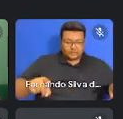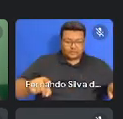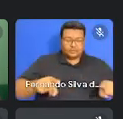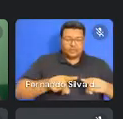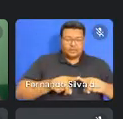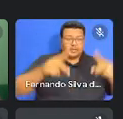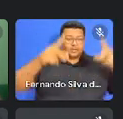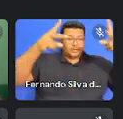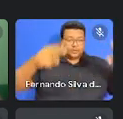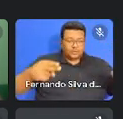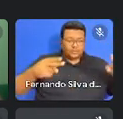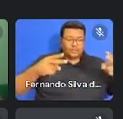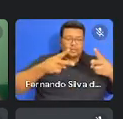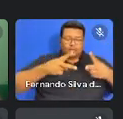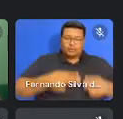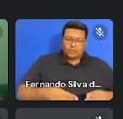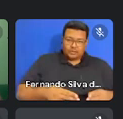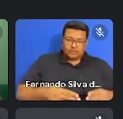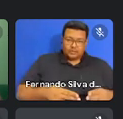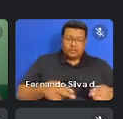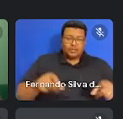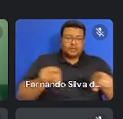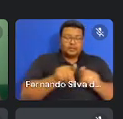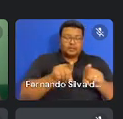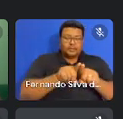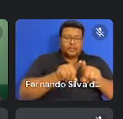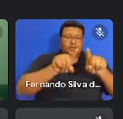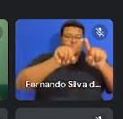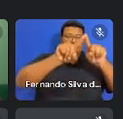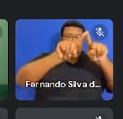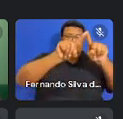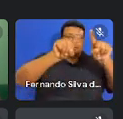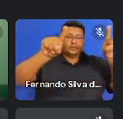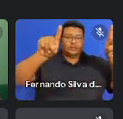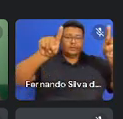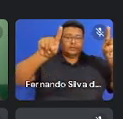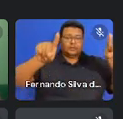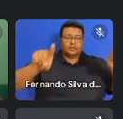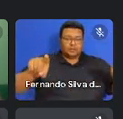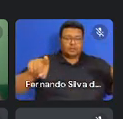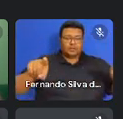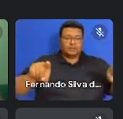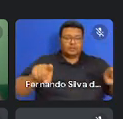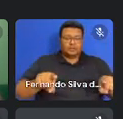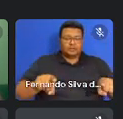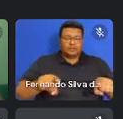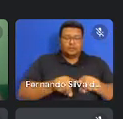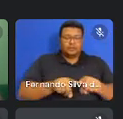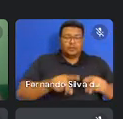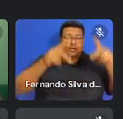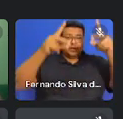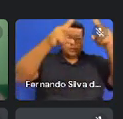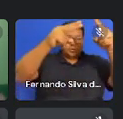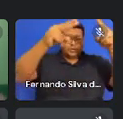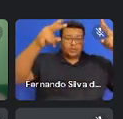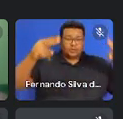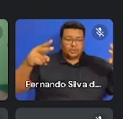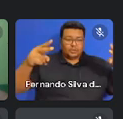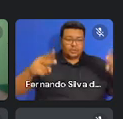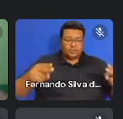né? O pentágono regular, o hexágono regular. Quando eu falar polígono regular, ele tem todas as